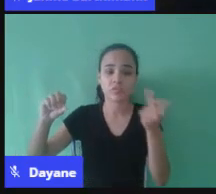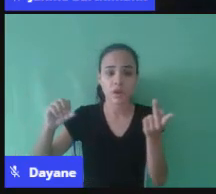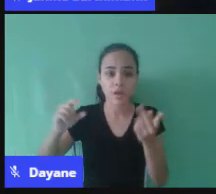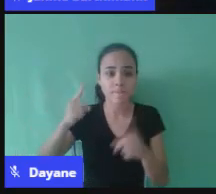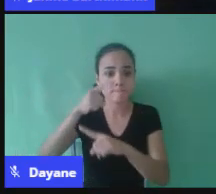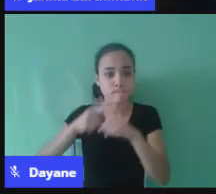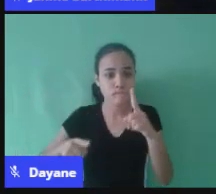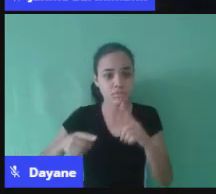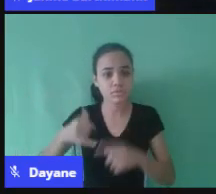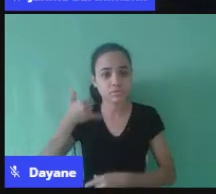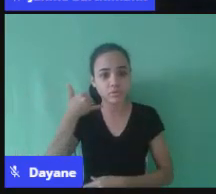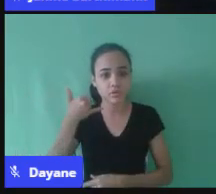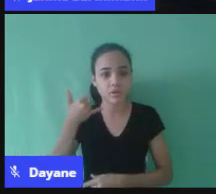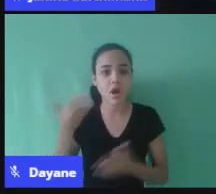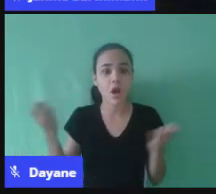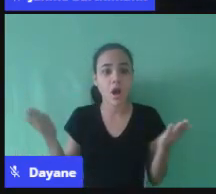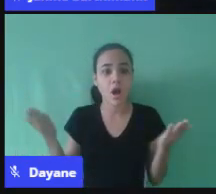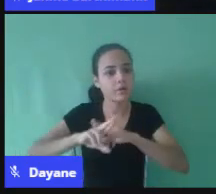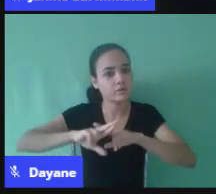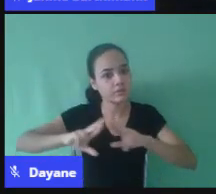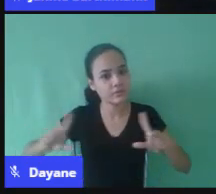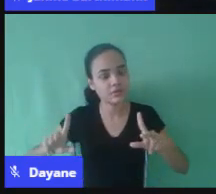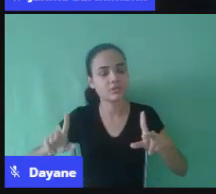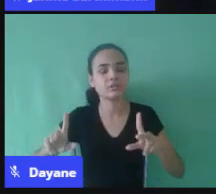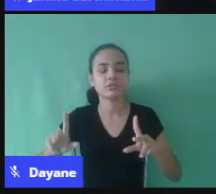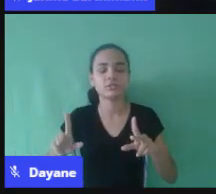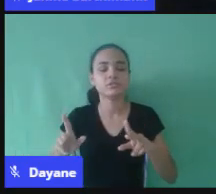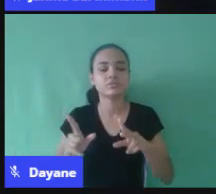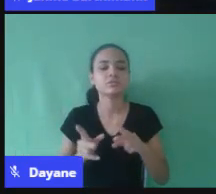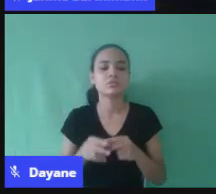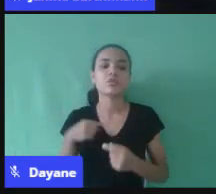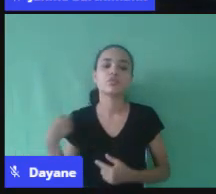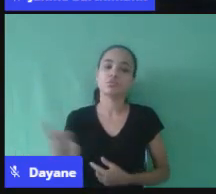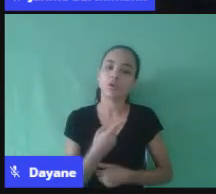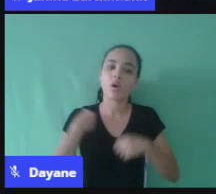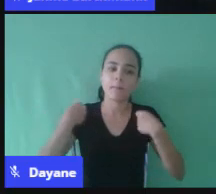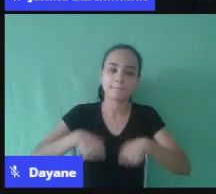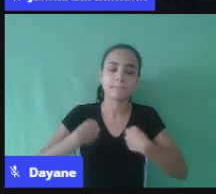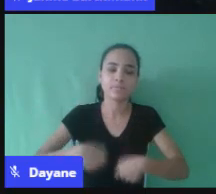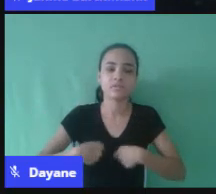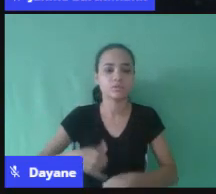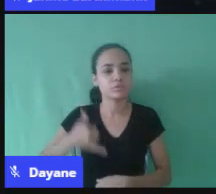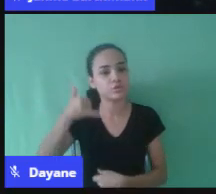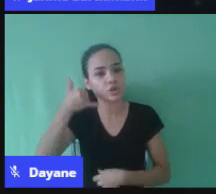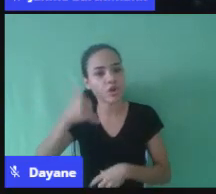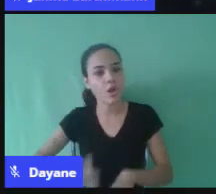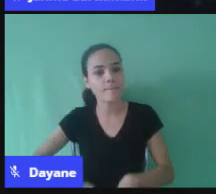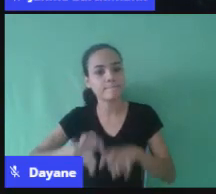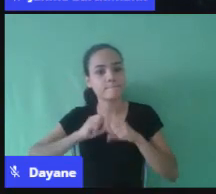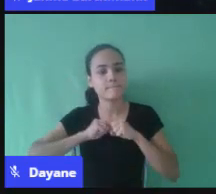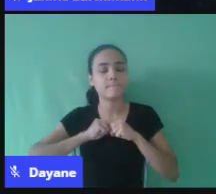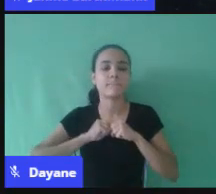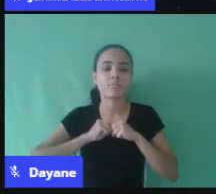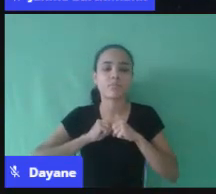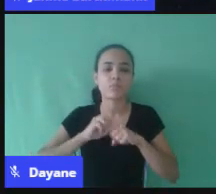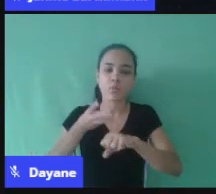oposto, Nós temos que nos apropriar do celular, do WhatsApp, do Google